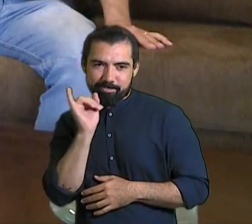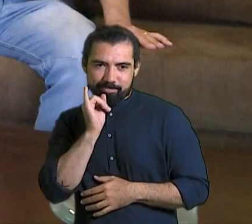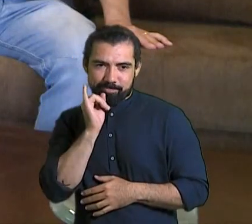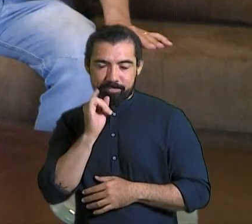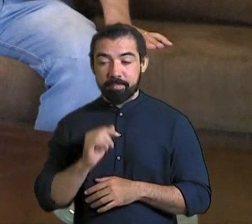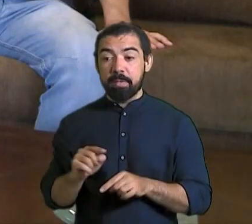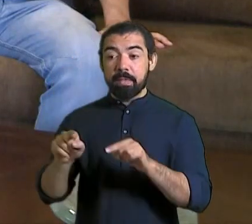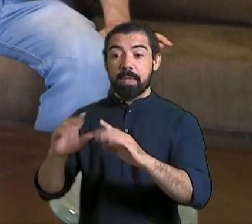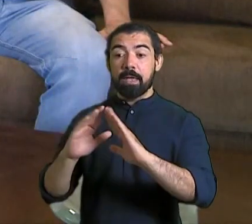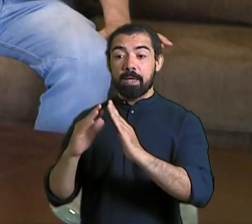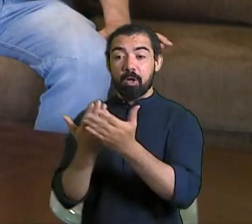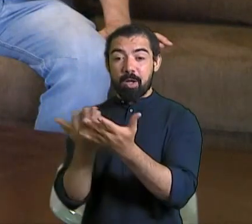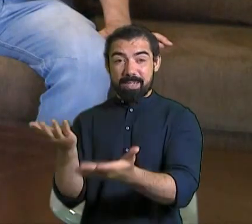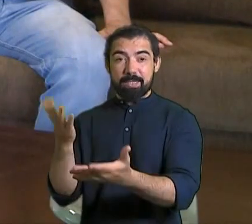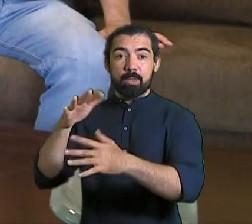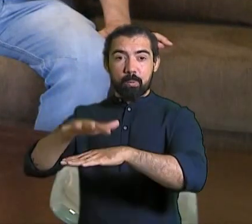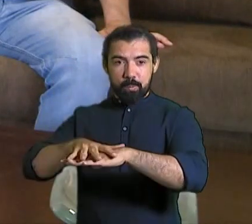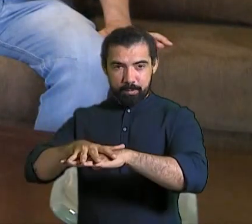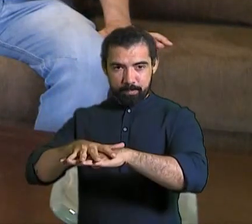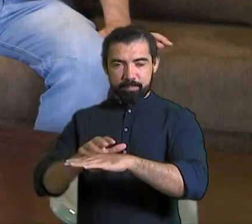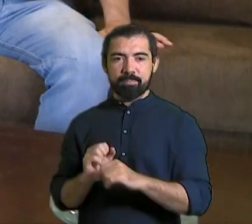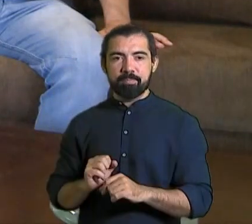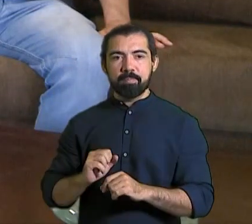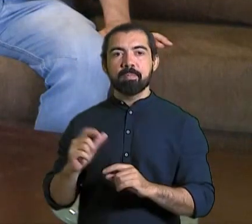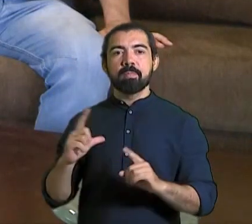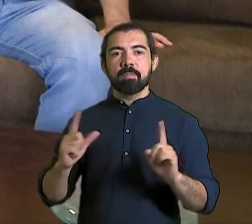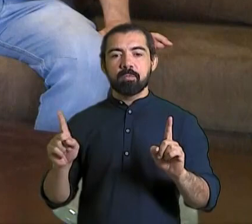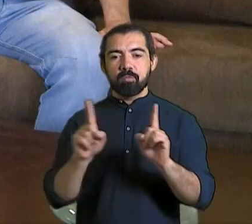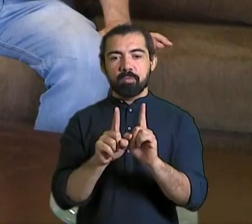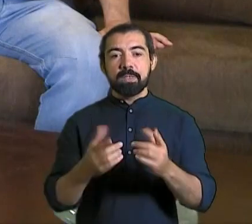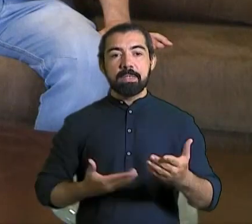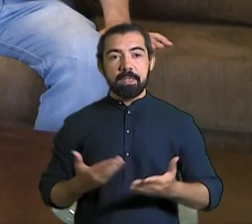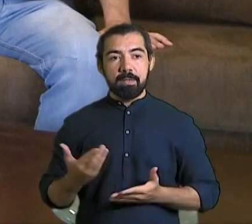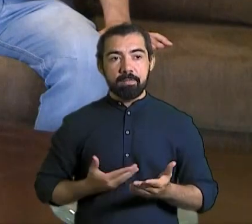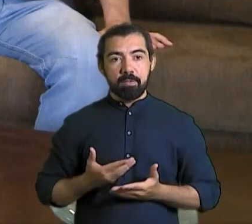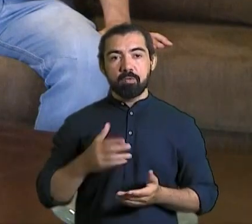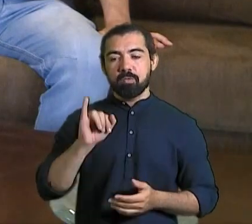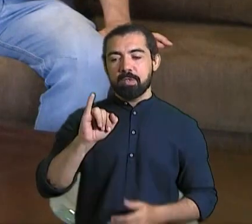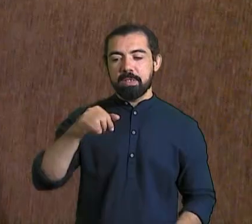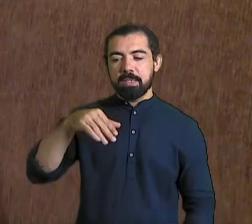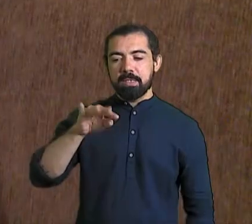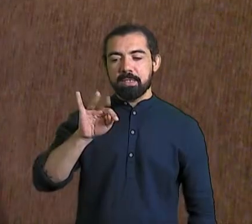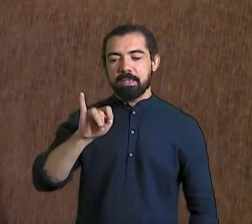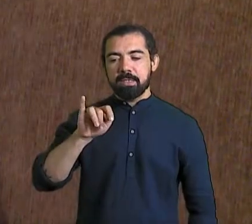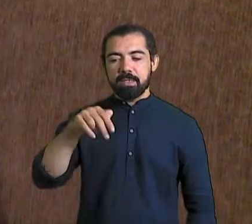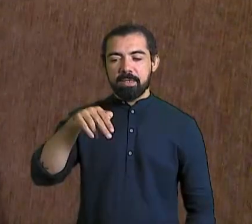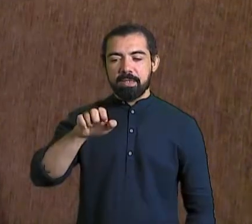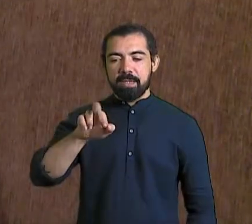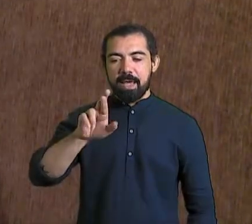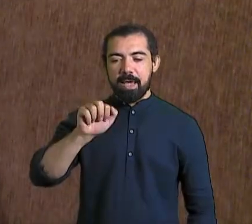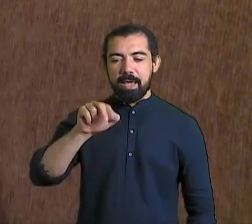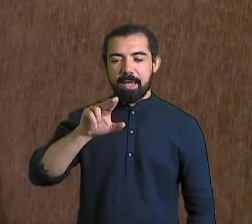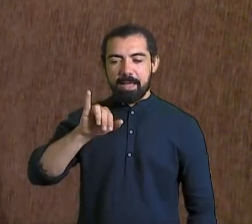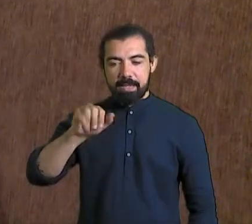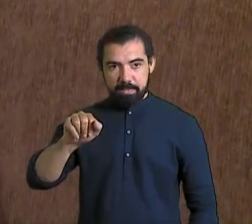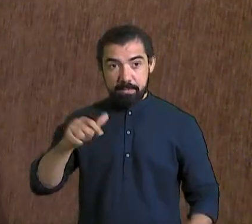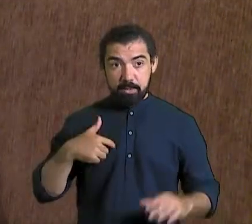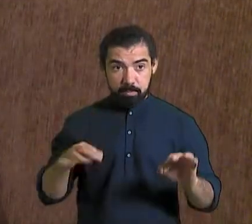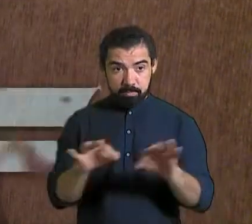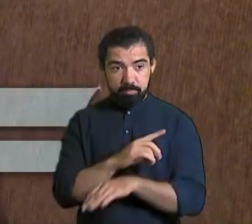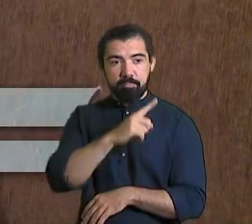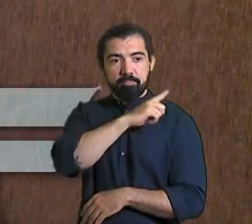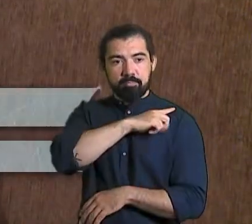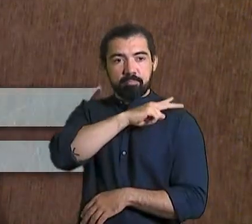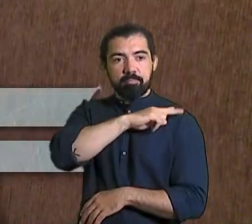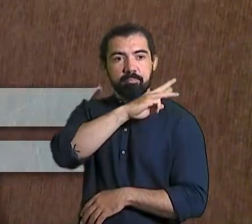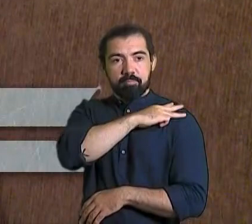escola dita normal, eu fui acompanhado pelo serviço de itinerância, né? E terminei o ensino fundamental, fiz